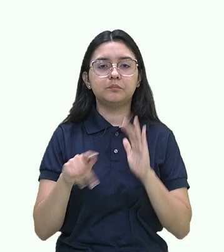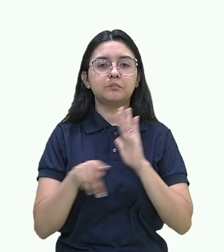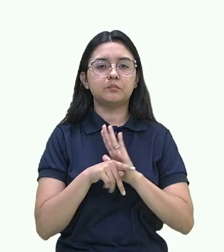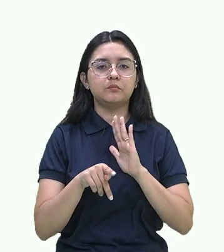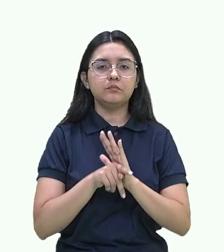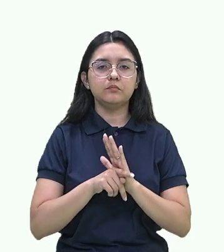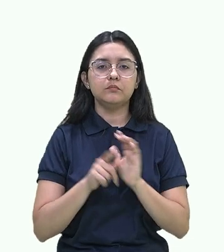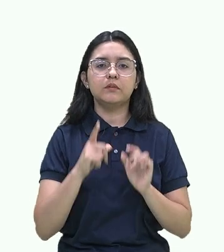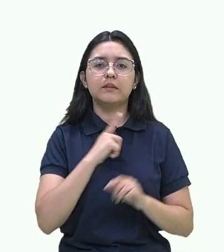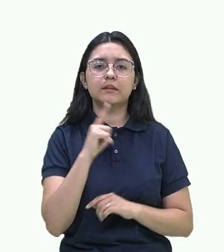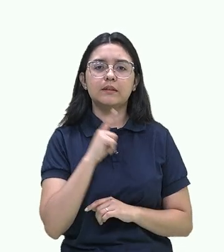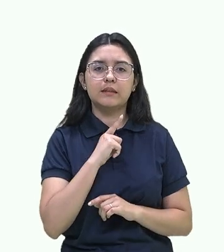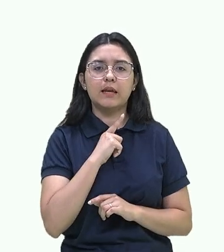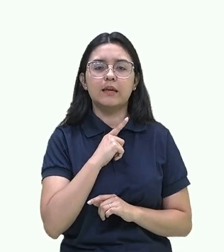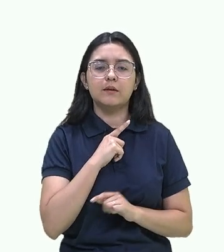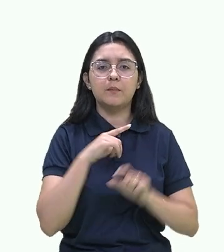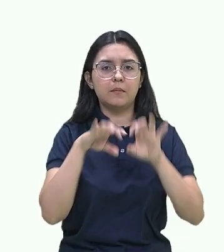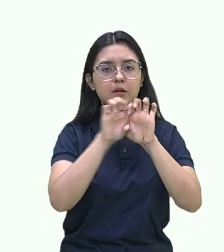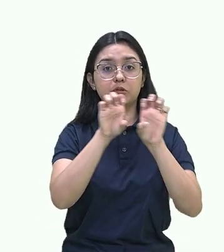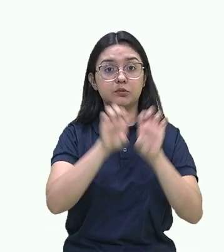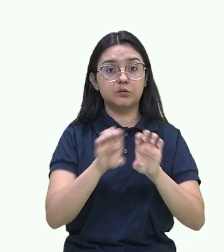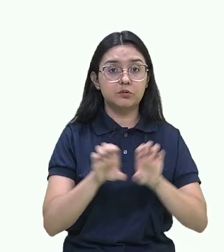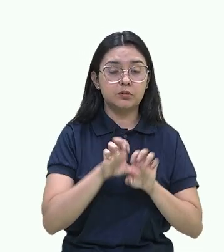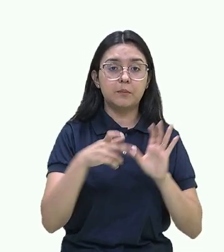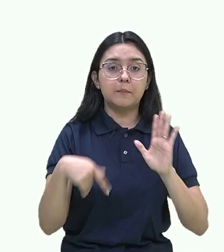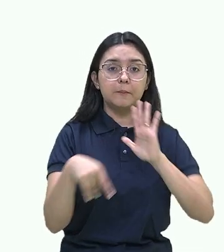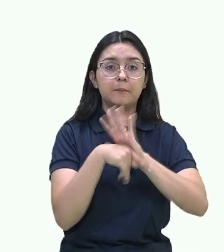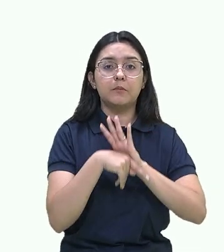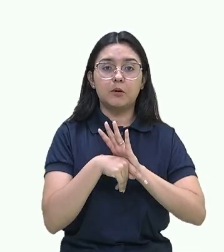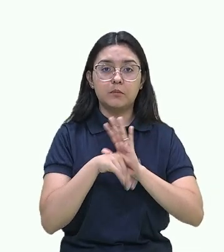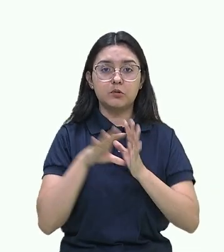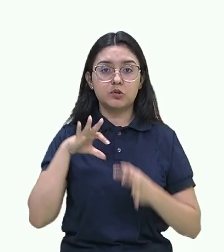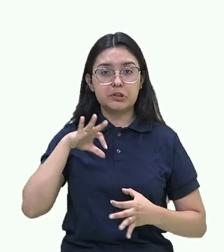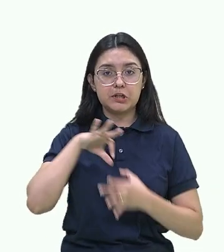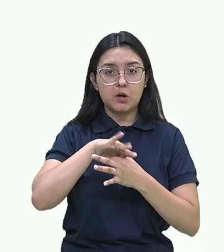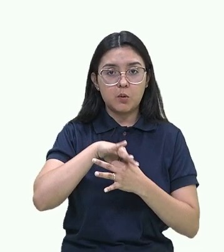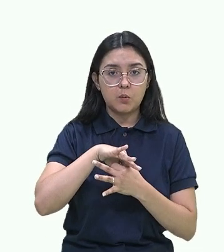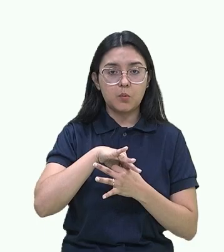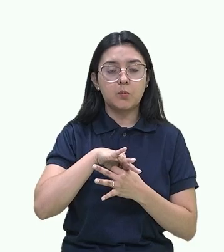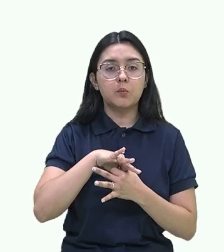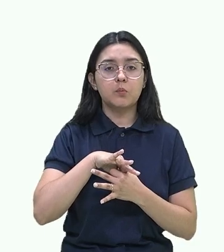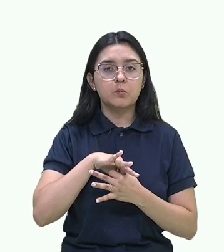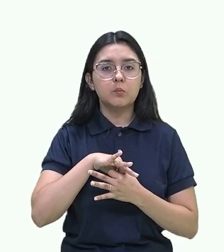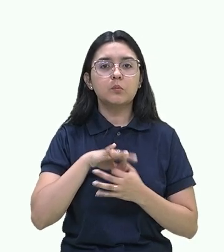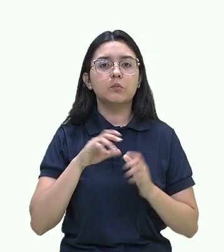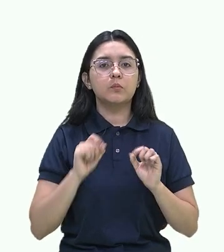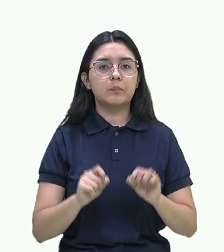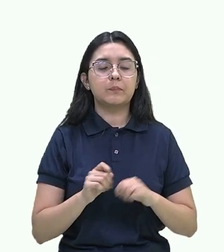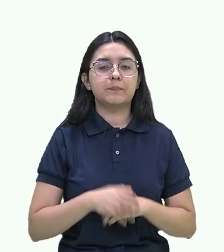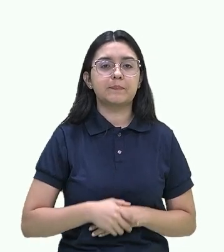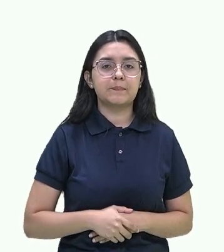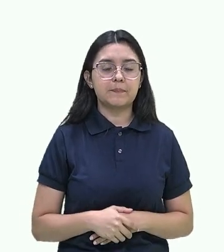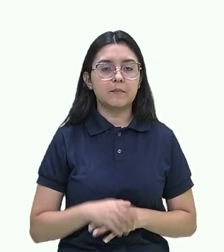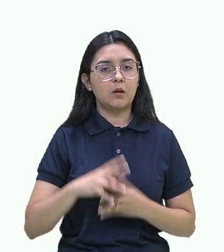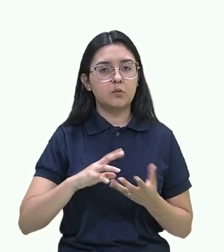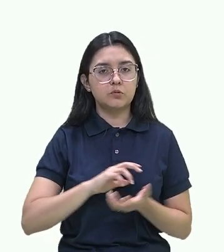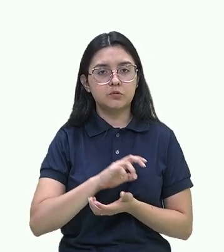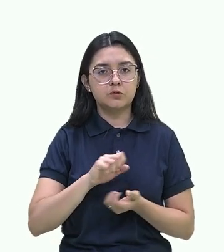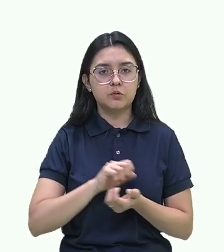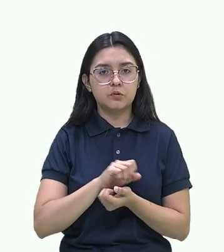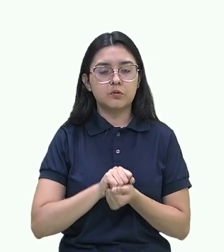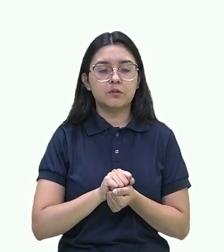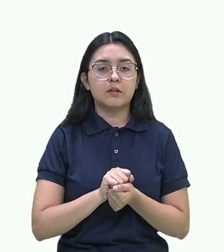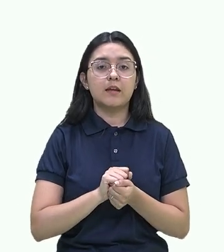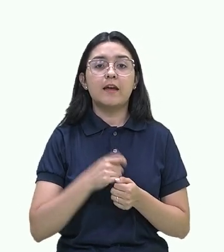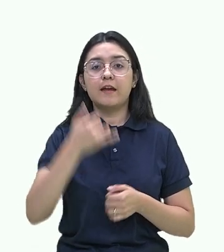de válvulas, né, da união ali do esôfago com o estômago, em que eles